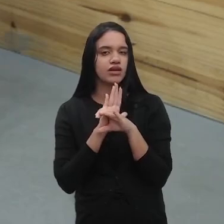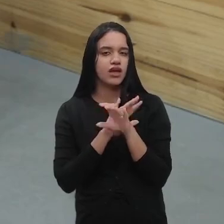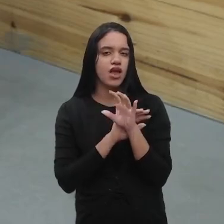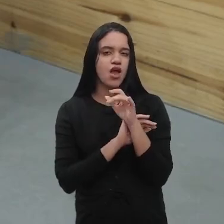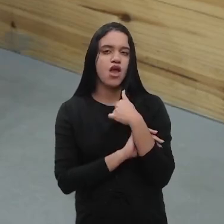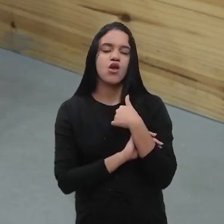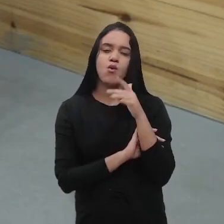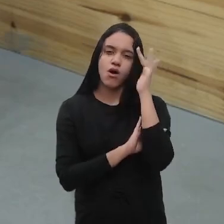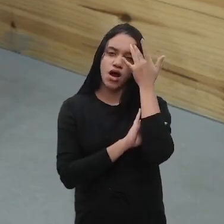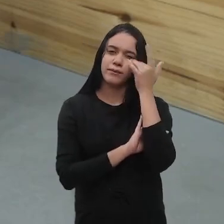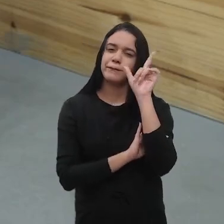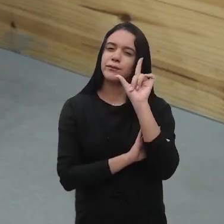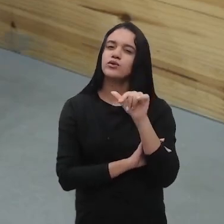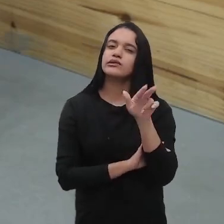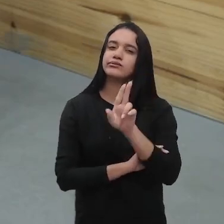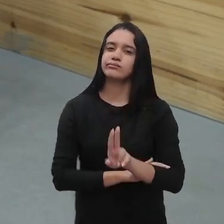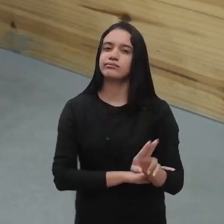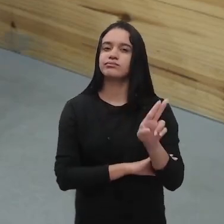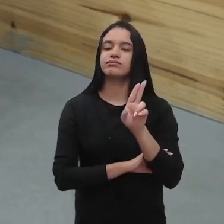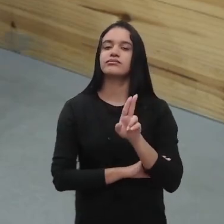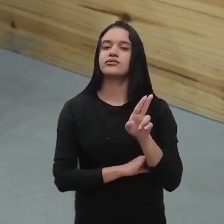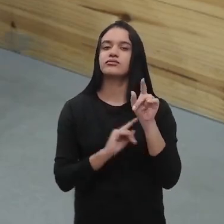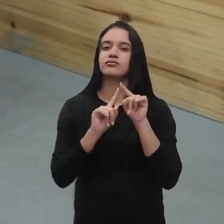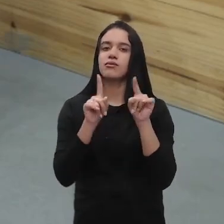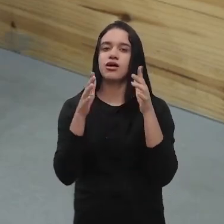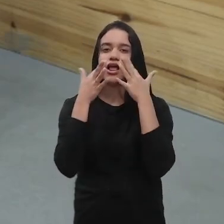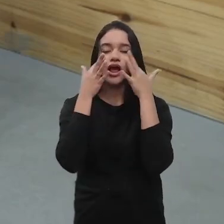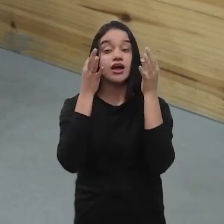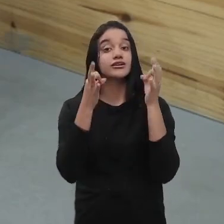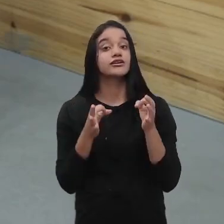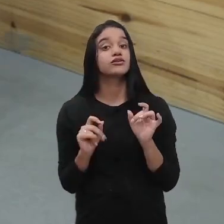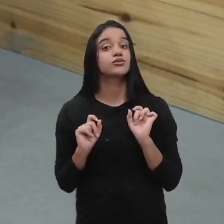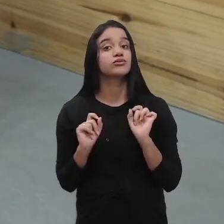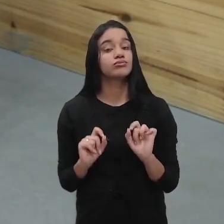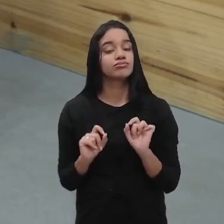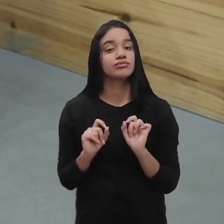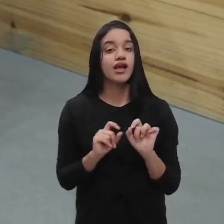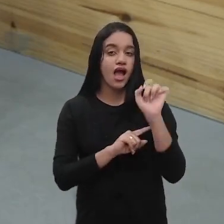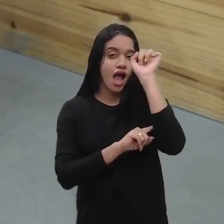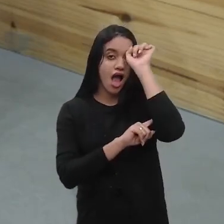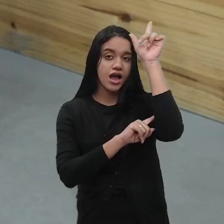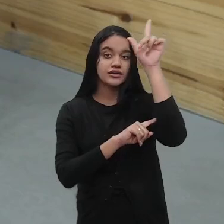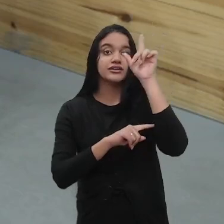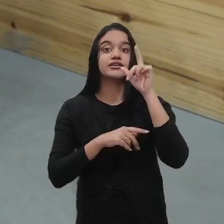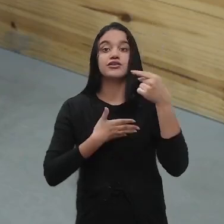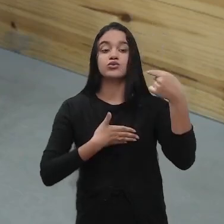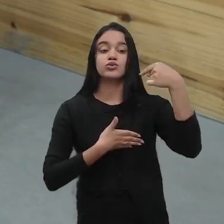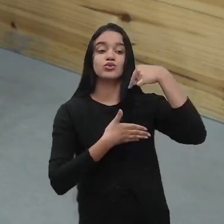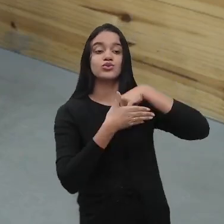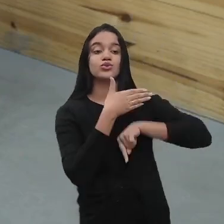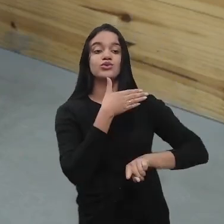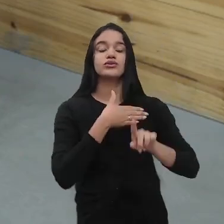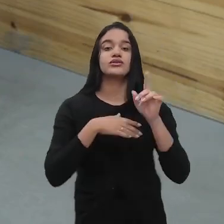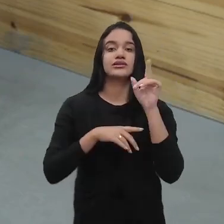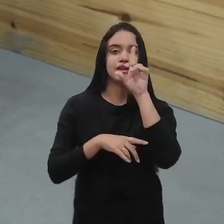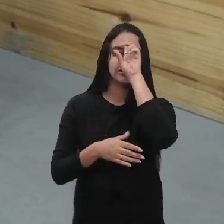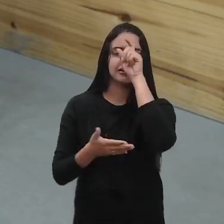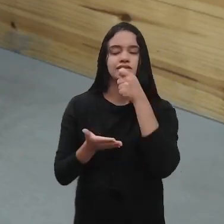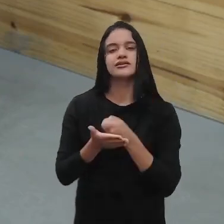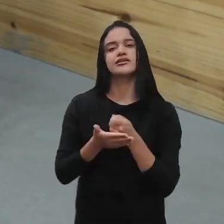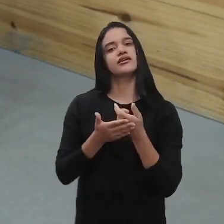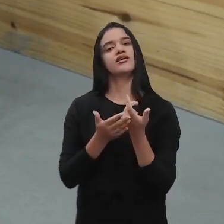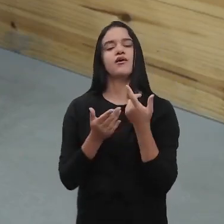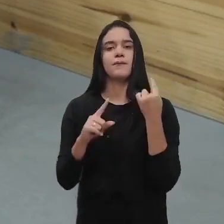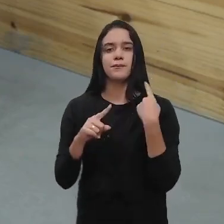pouco utilizado, mas que precisa ser muito prestado atenção, que é a ideia de subjetividade da decisão. Eu tomo uma